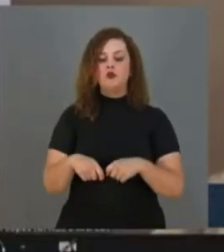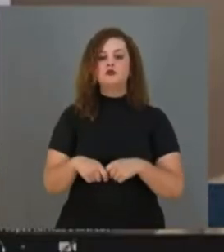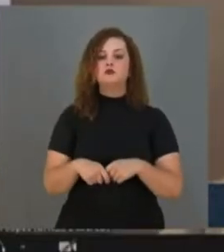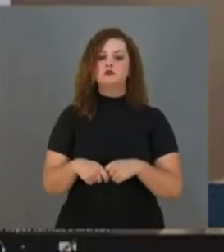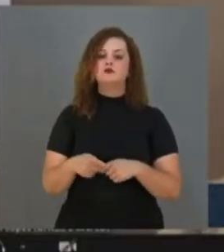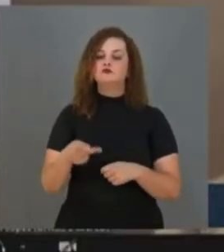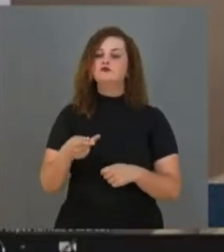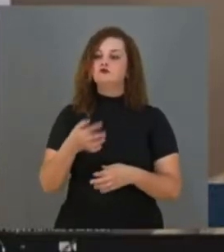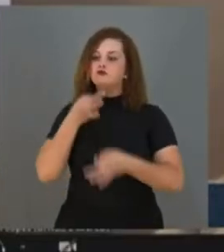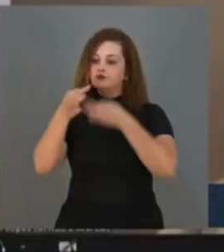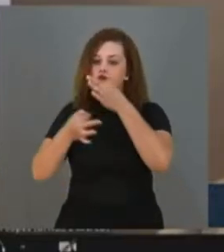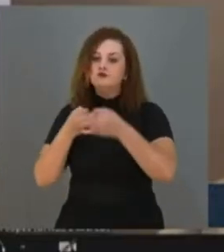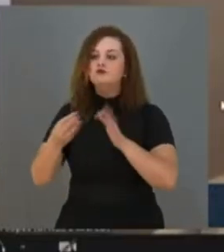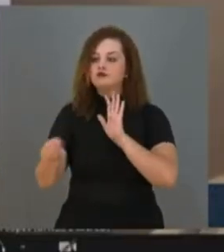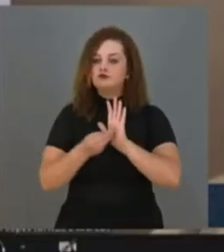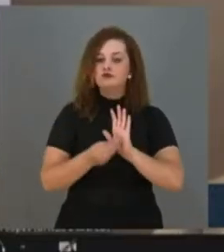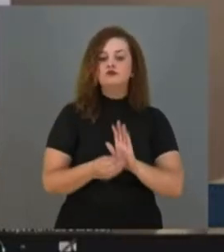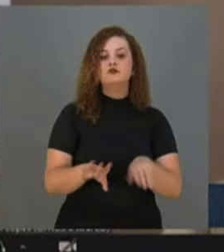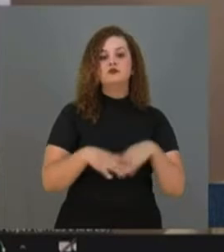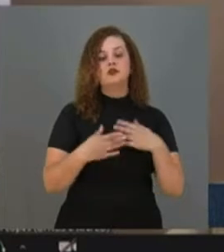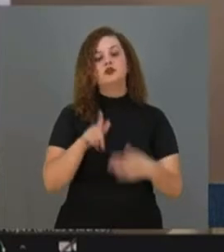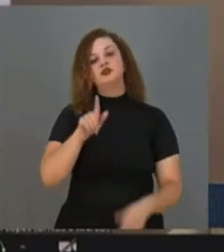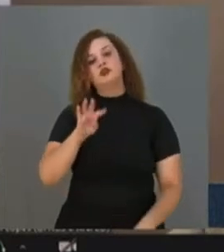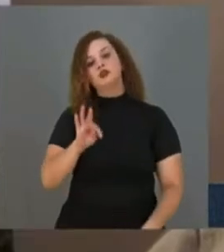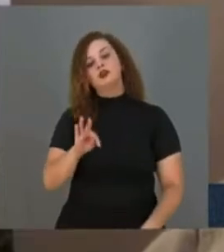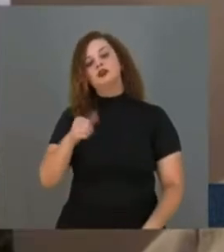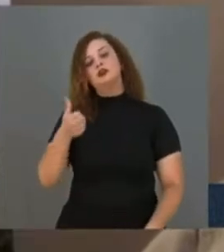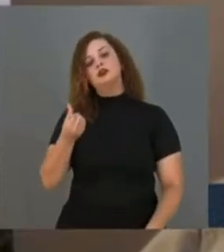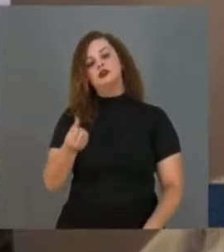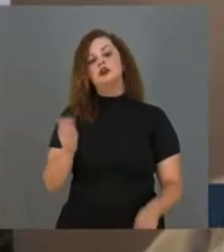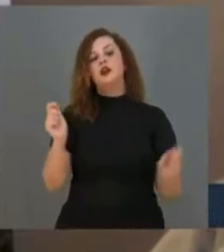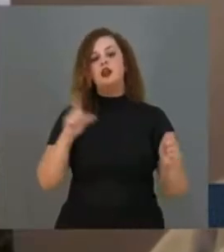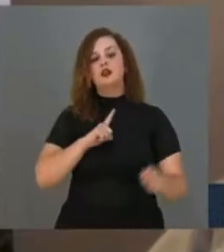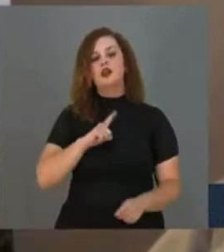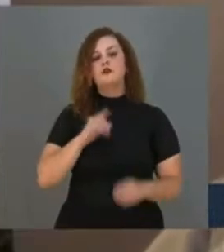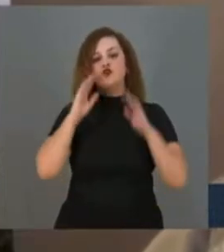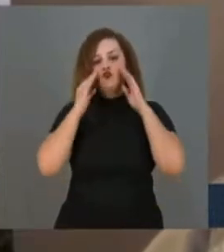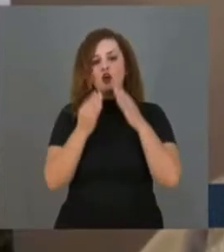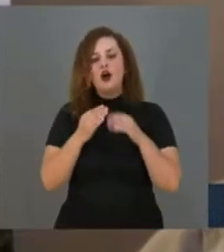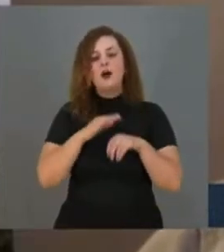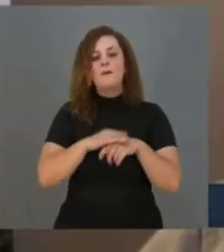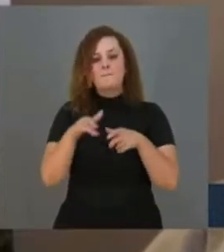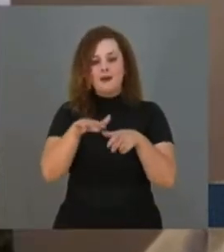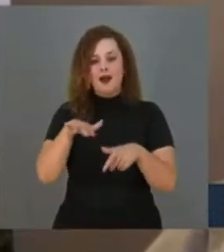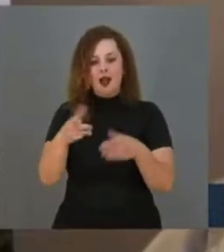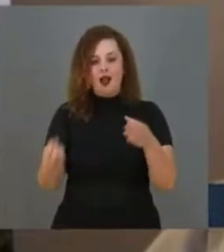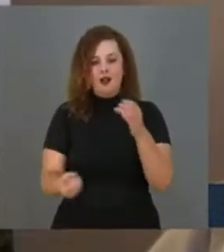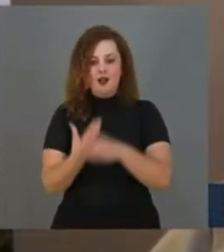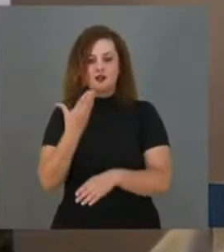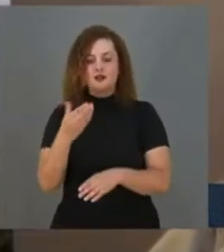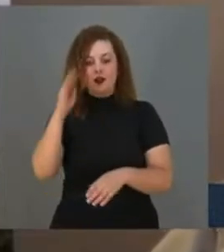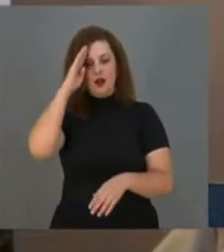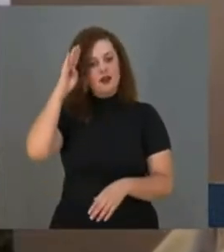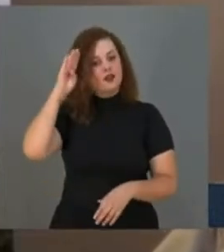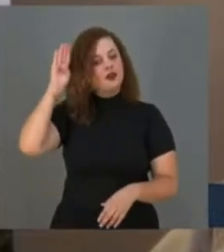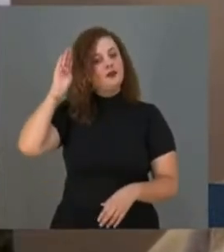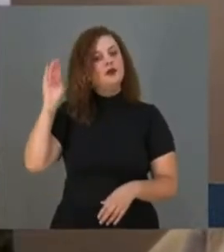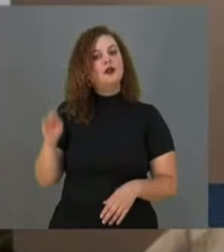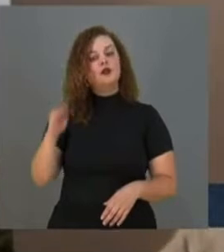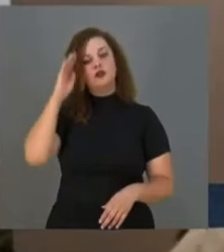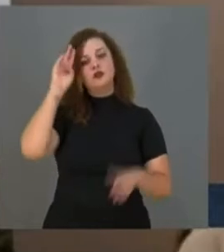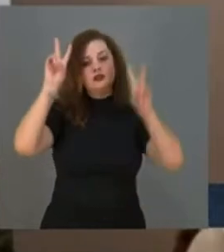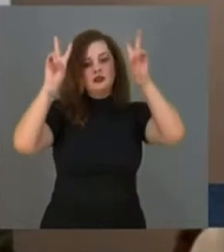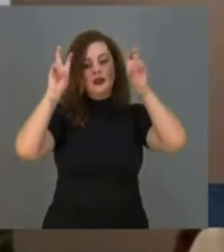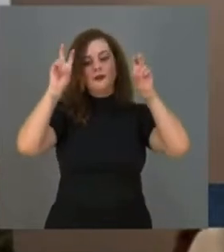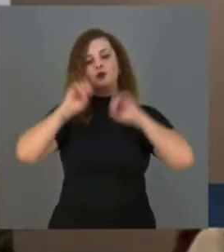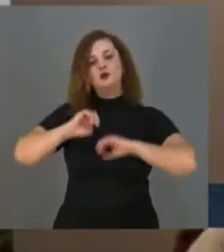contribuição. Especificamente, o GT16 tem concentrado parte dessa produção acadêmica que problematiza o tema da educação digital